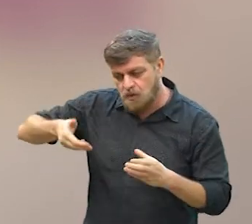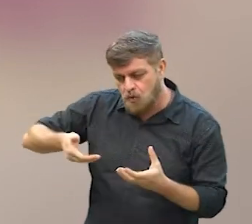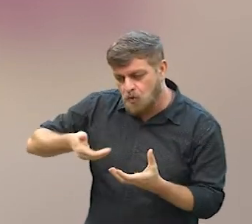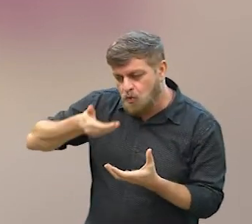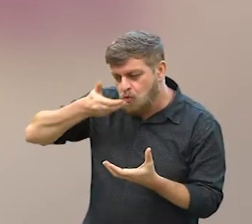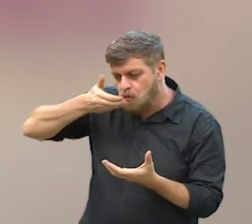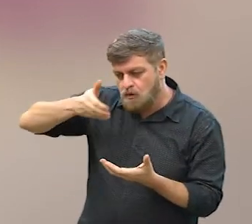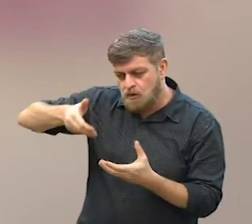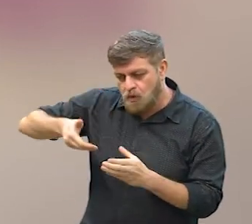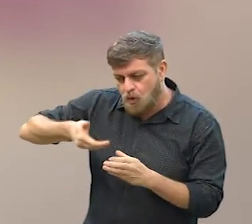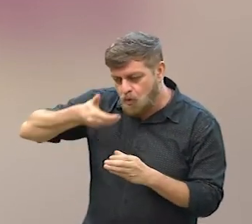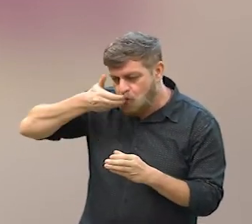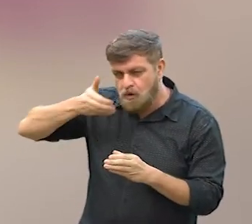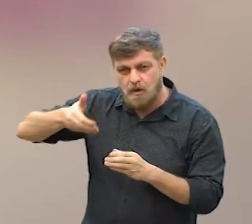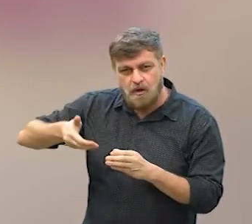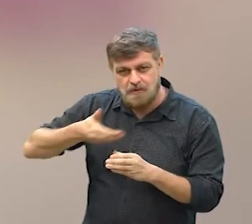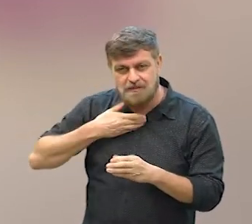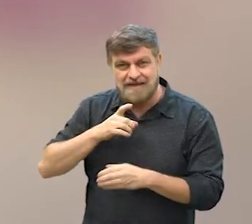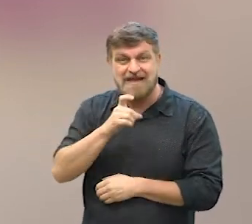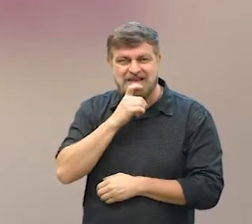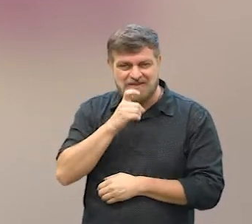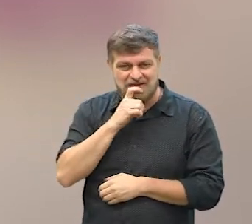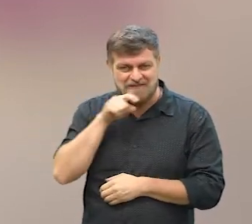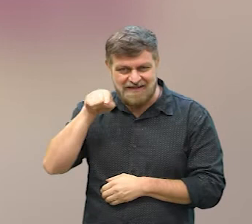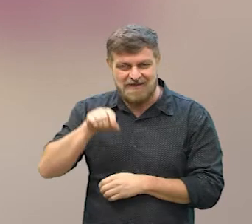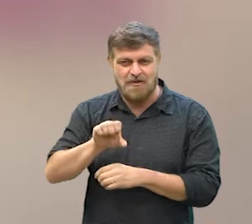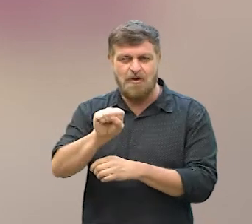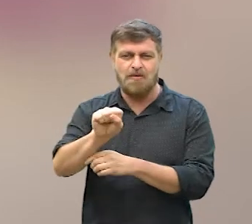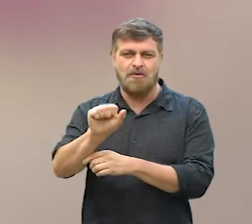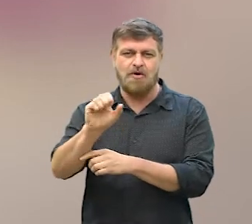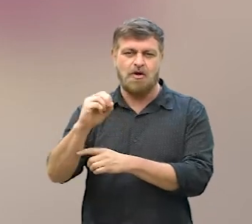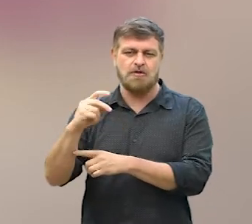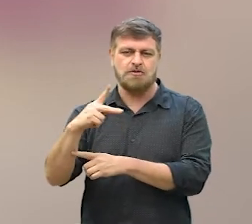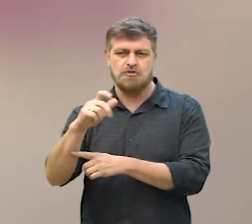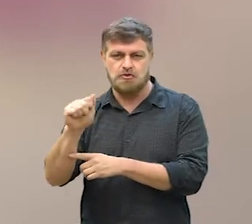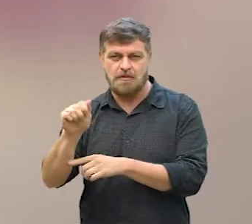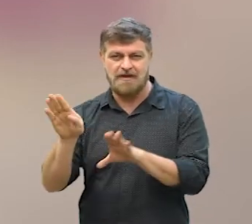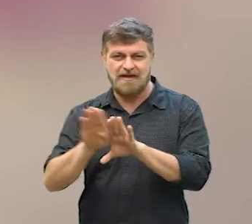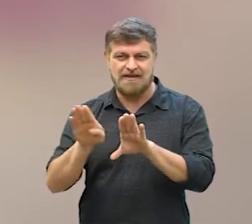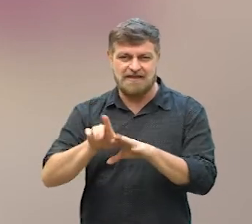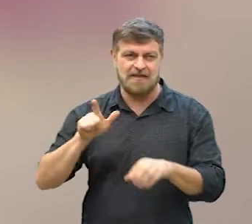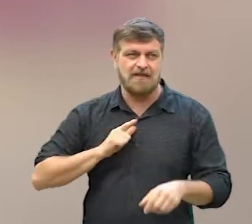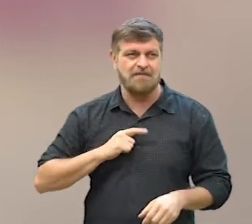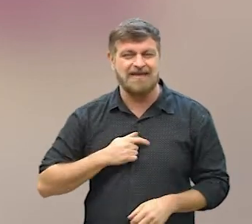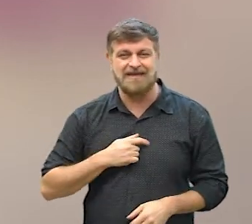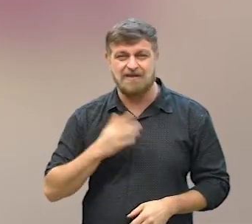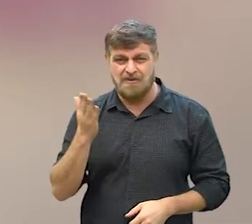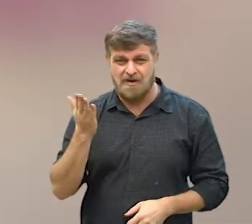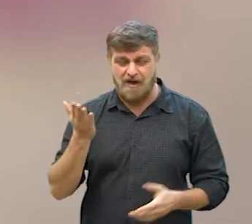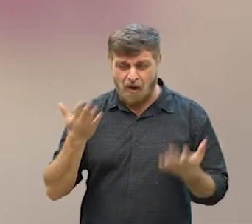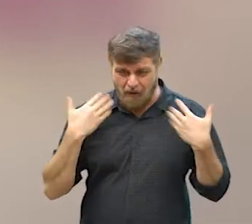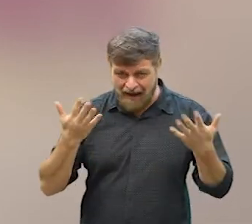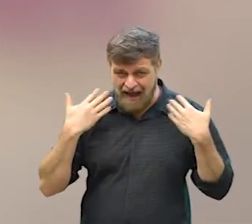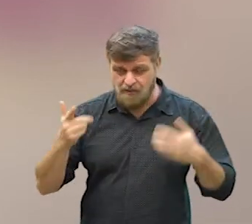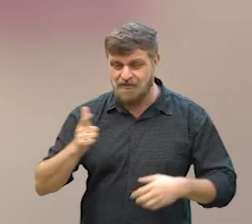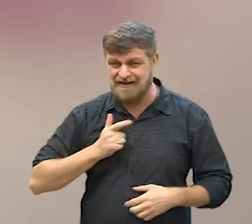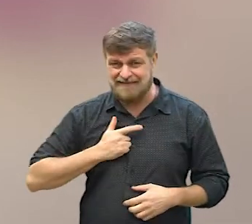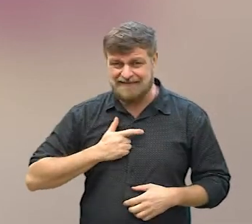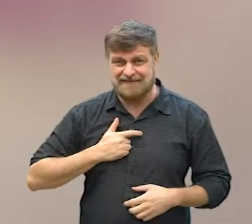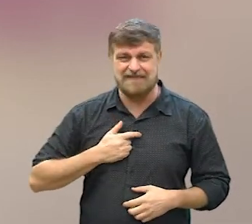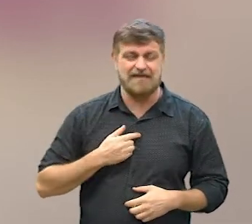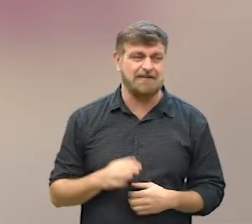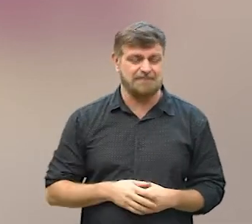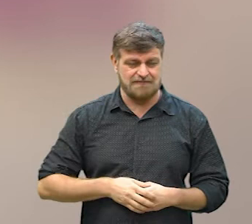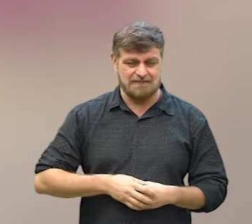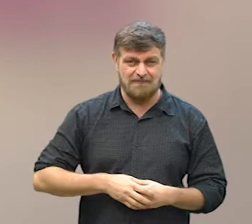você gosta. No tempo, se está friozinho, ela é muito mais aceita. Mas no calor, trazer um prato de saladas regada com azeite,